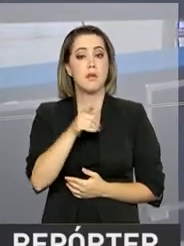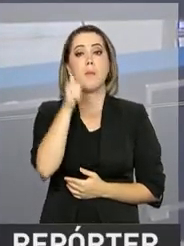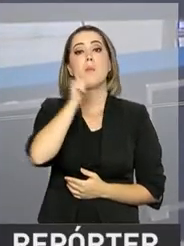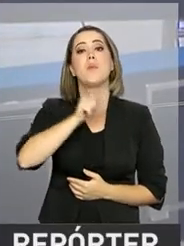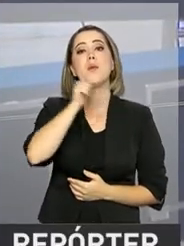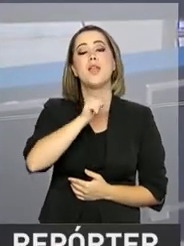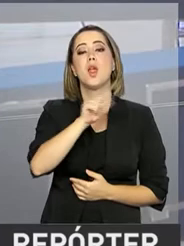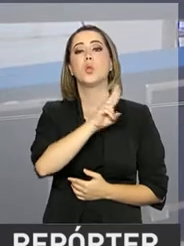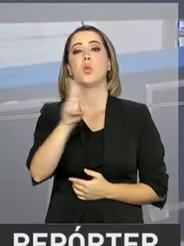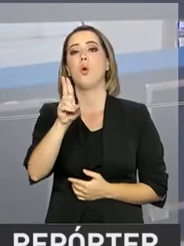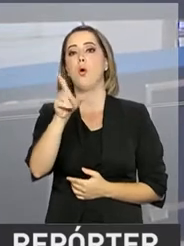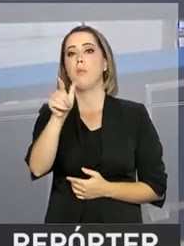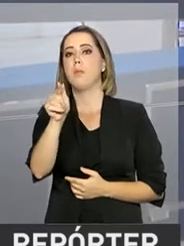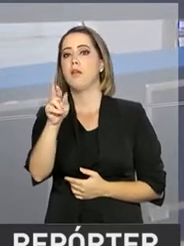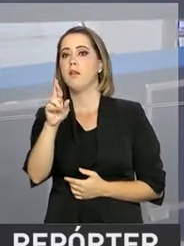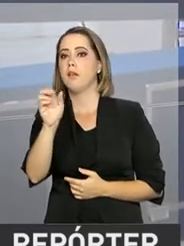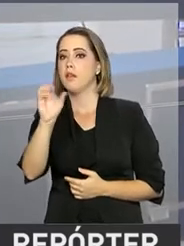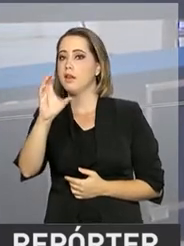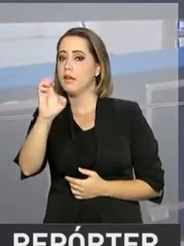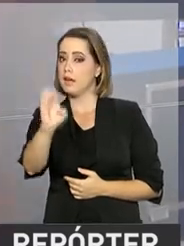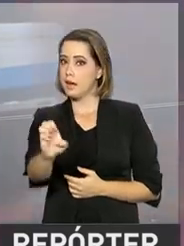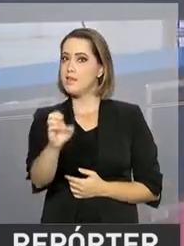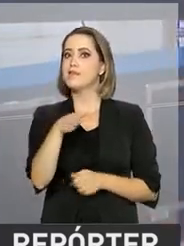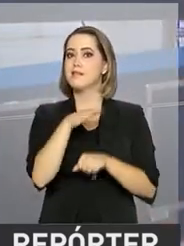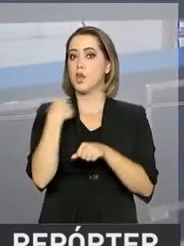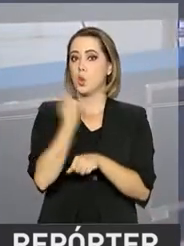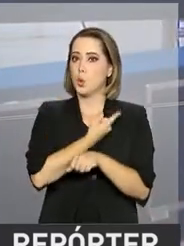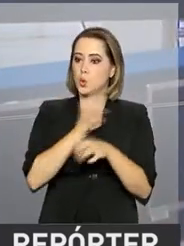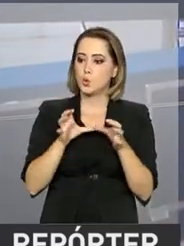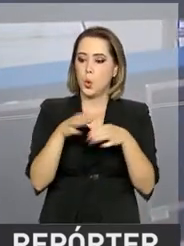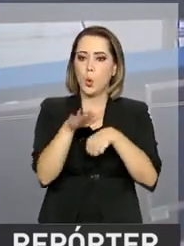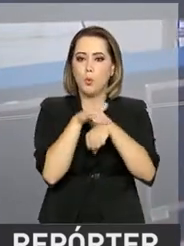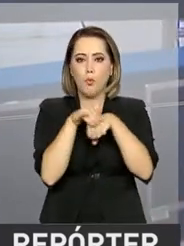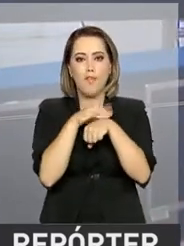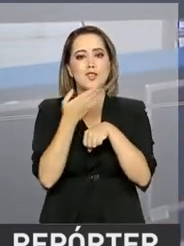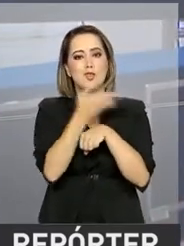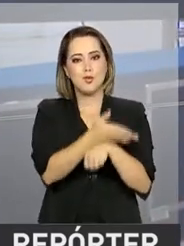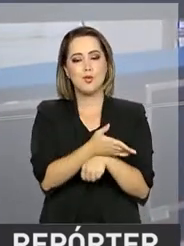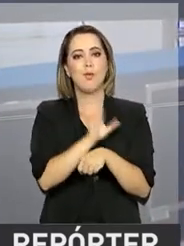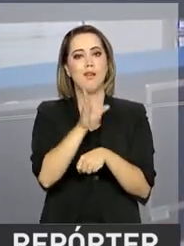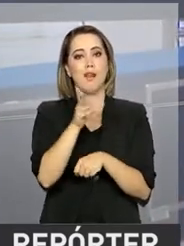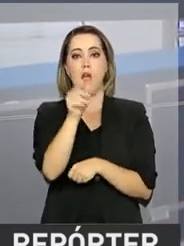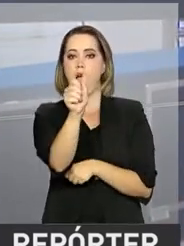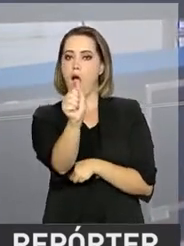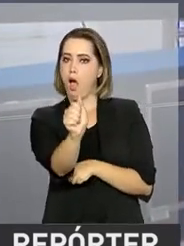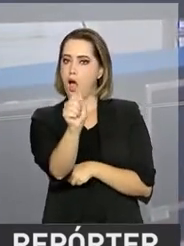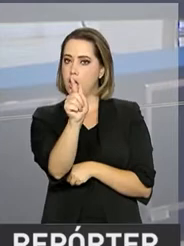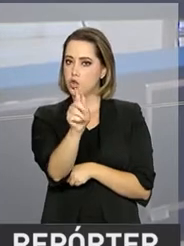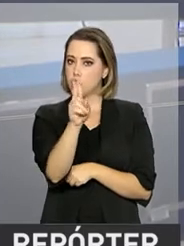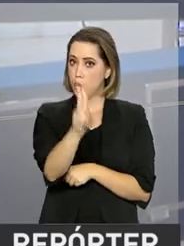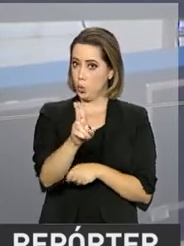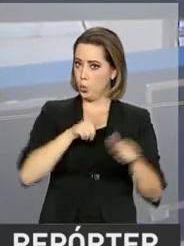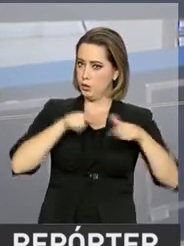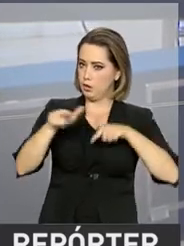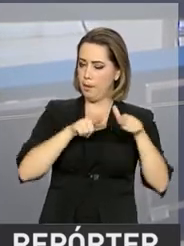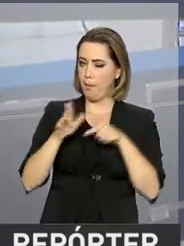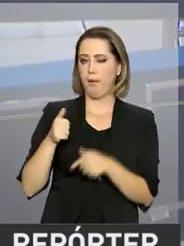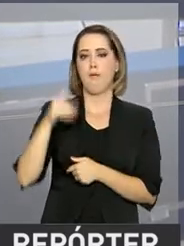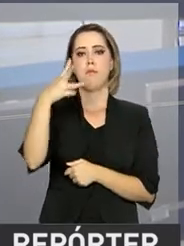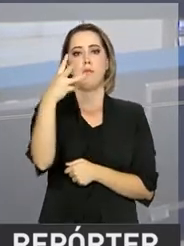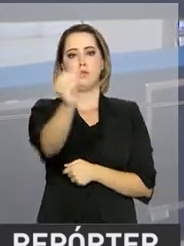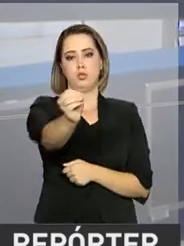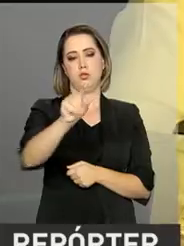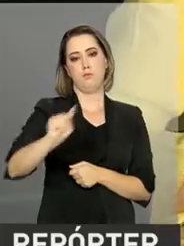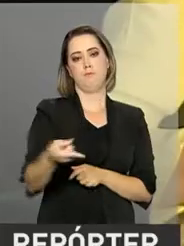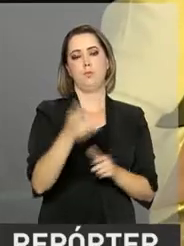Geral da União no ano passado. A nossa equipe foi conversar com ela. Só nos últimos 7 anos, ela já atuou em 30 mil processos.